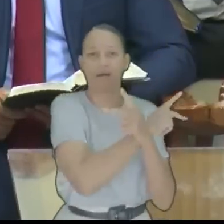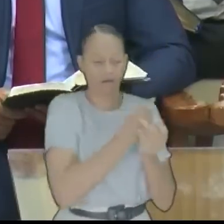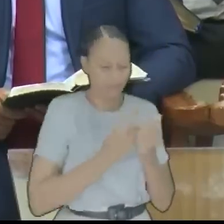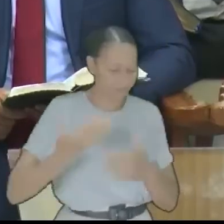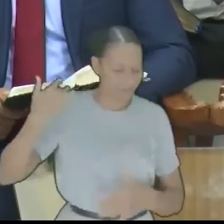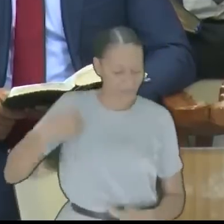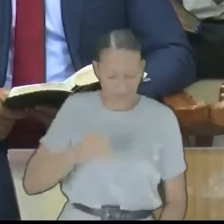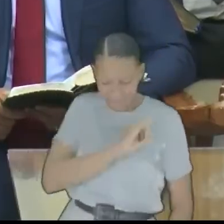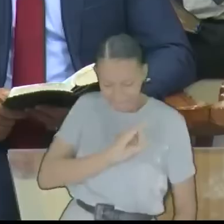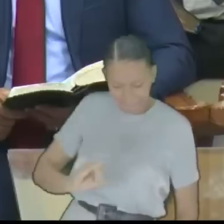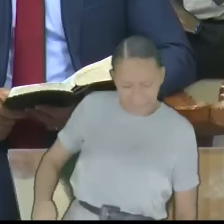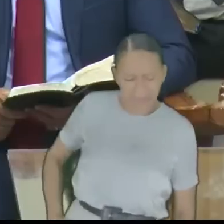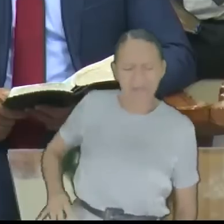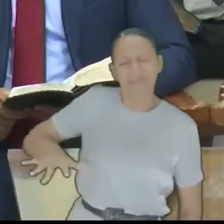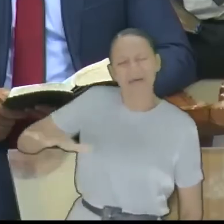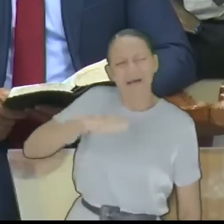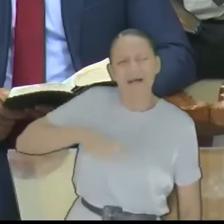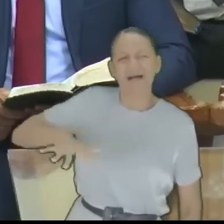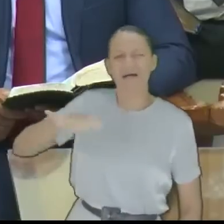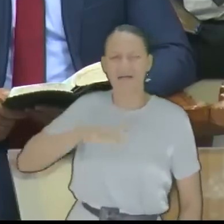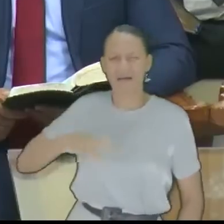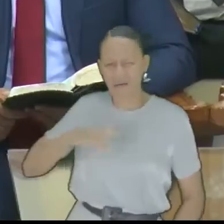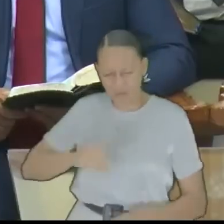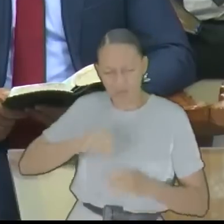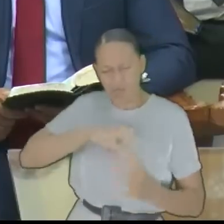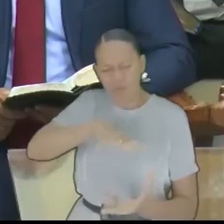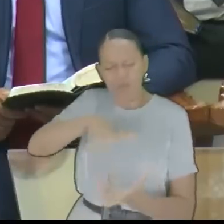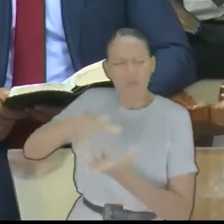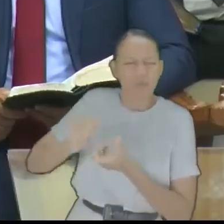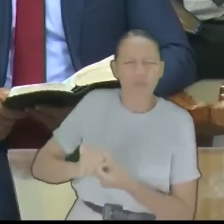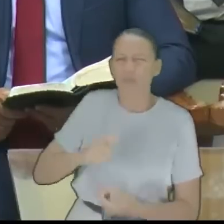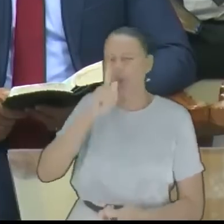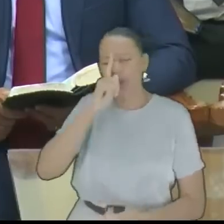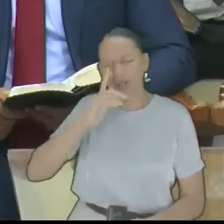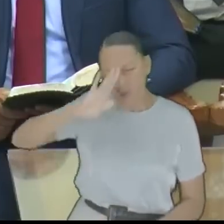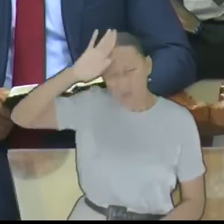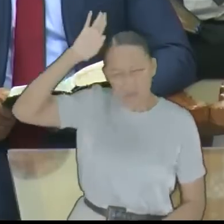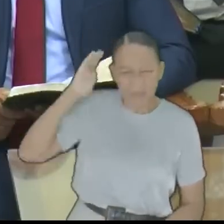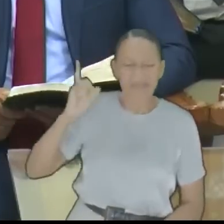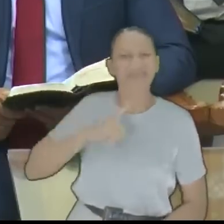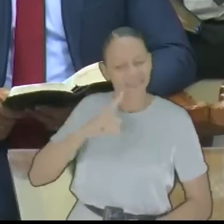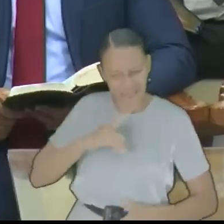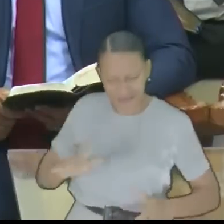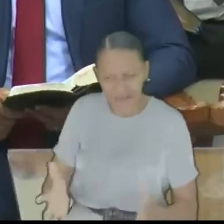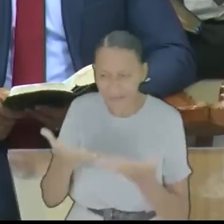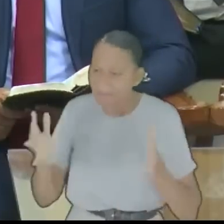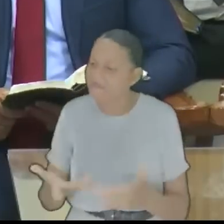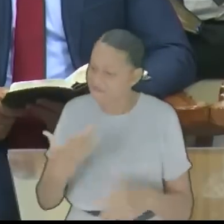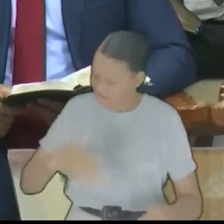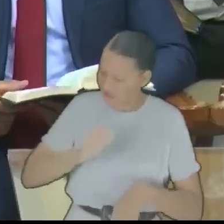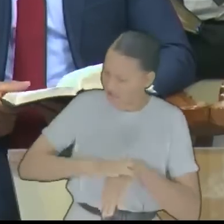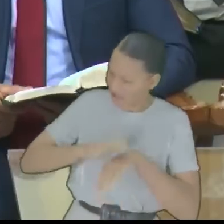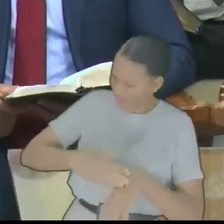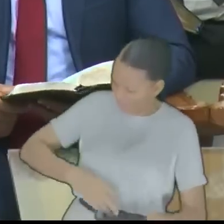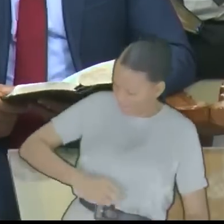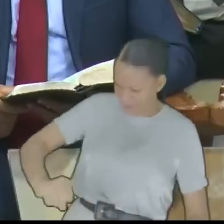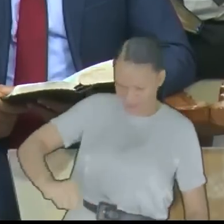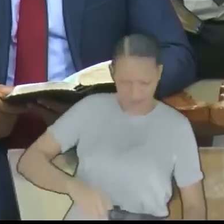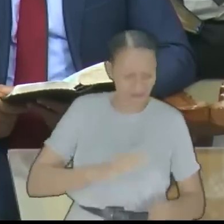Império Romano, no mundo grego-romano, no mundo greco-romano, era incentivado o aborto,